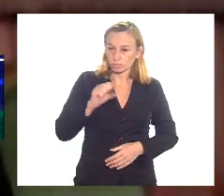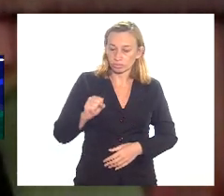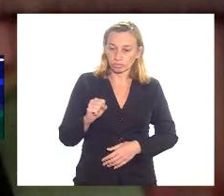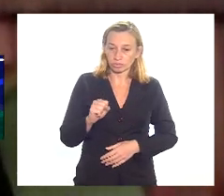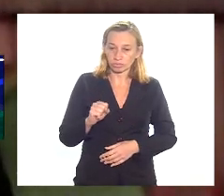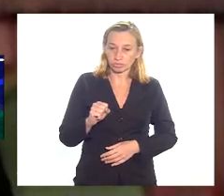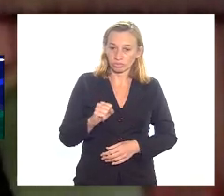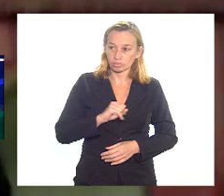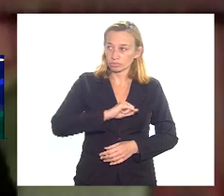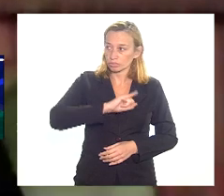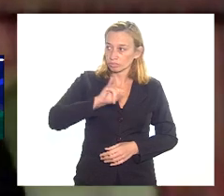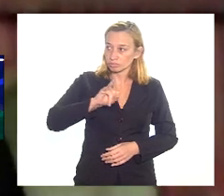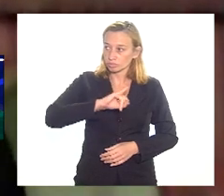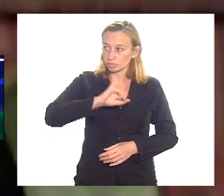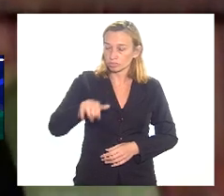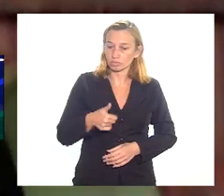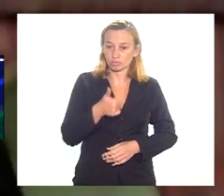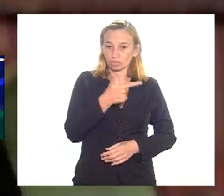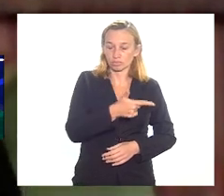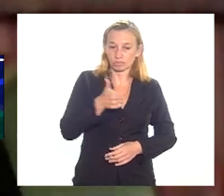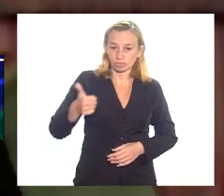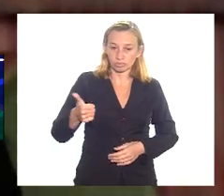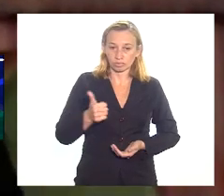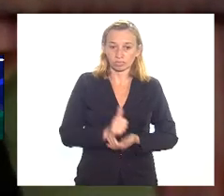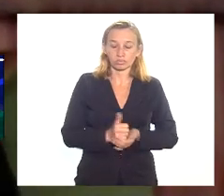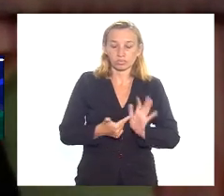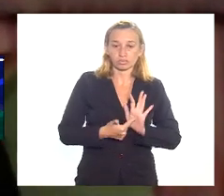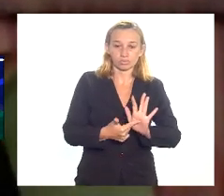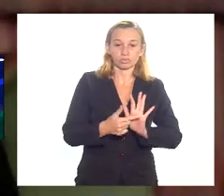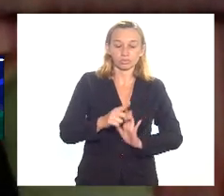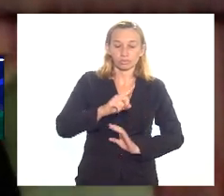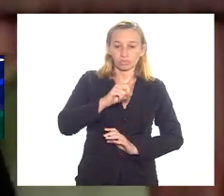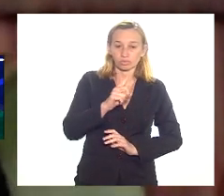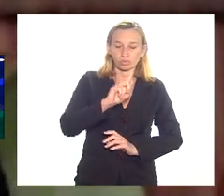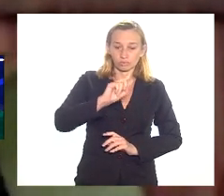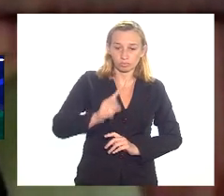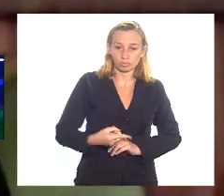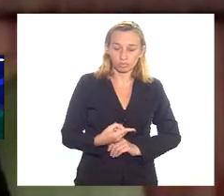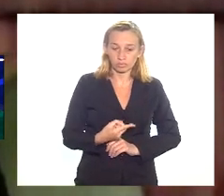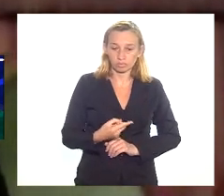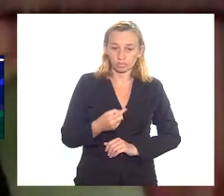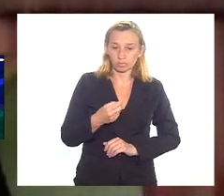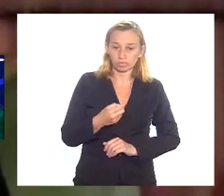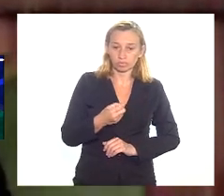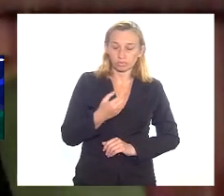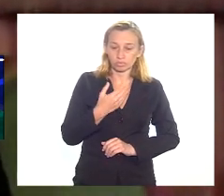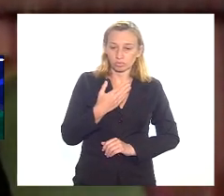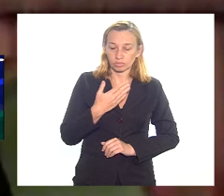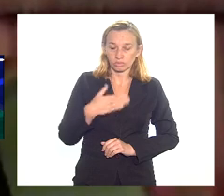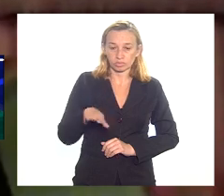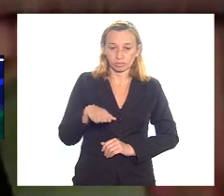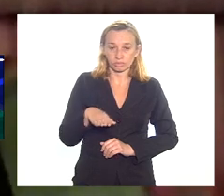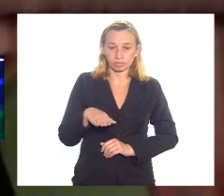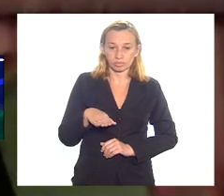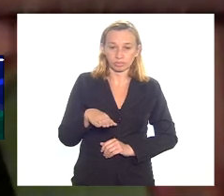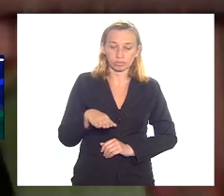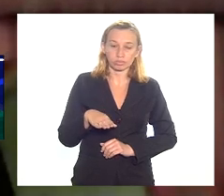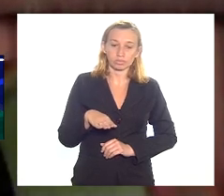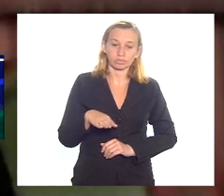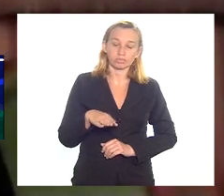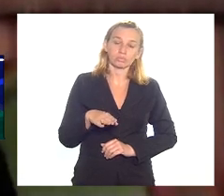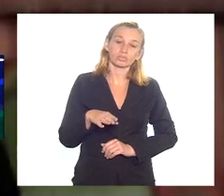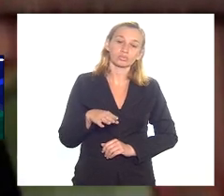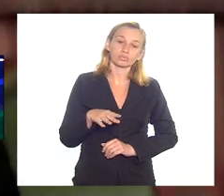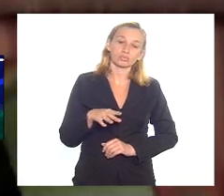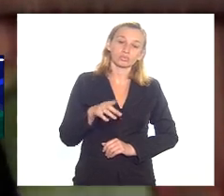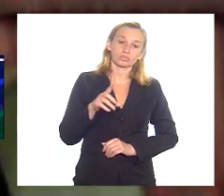de janeiro de 2021, mostrou que 1,5 milhão de postos de trabalho doméstico, do serviço